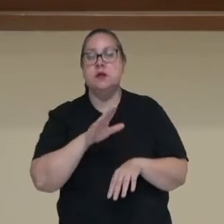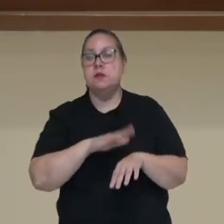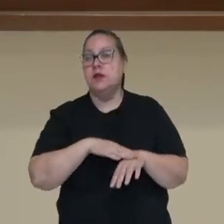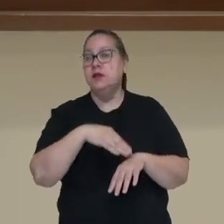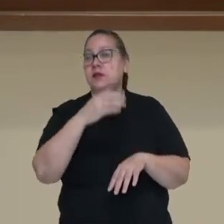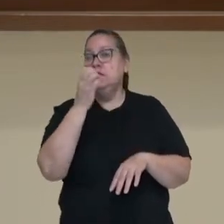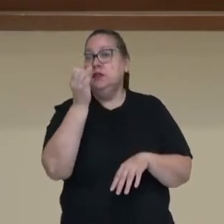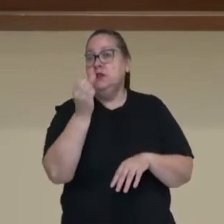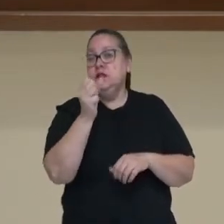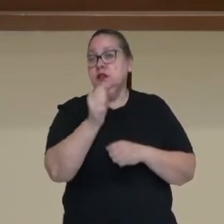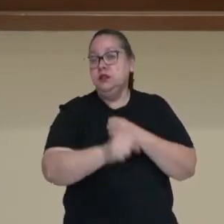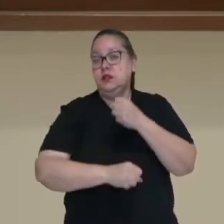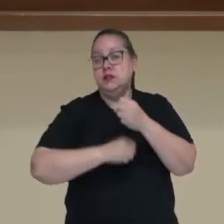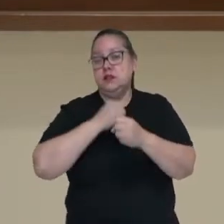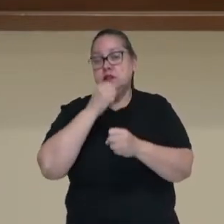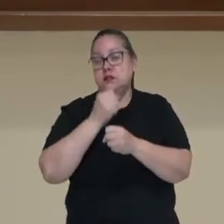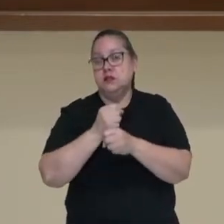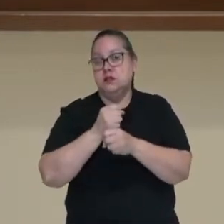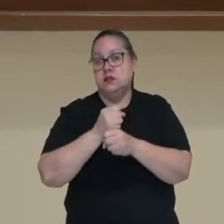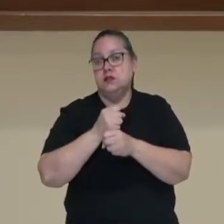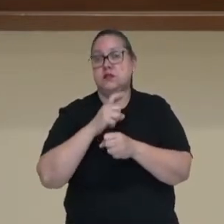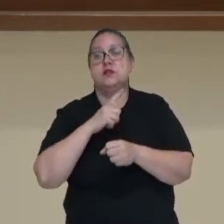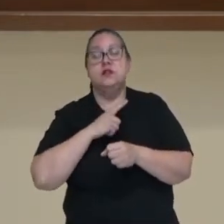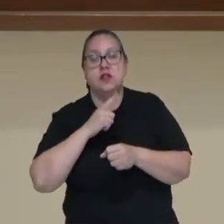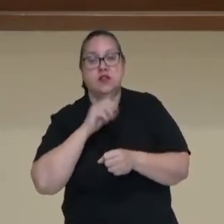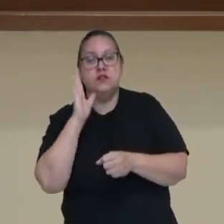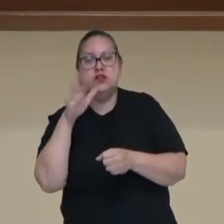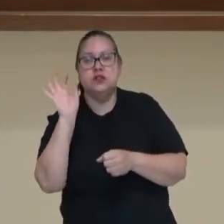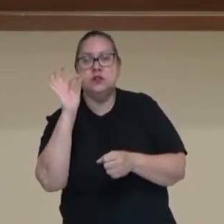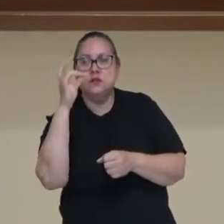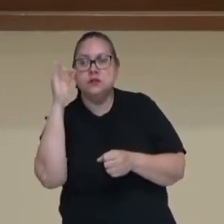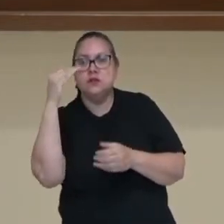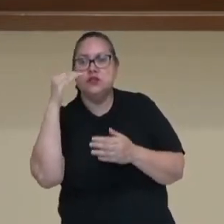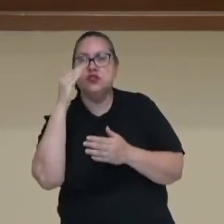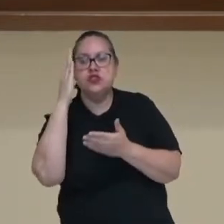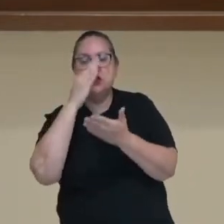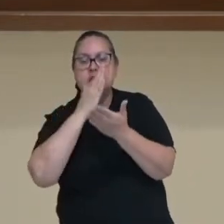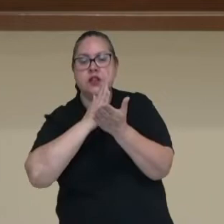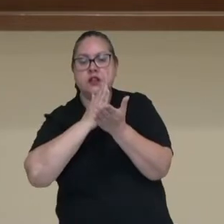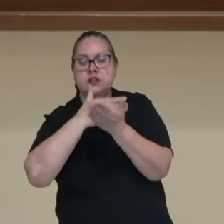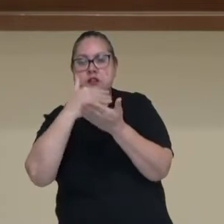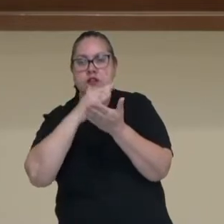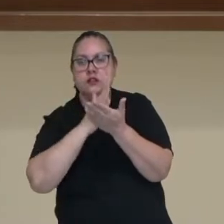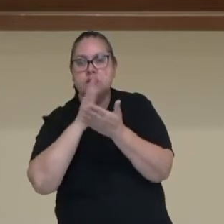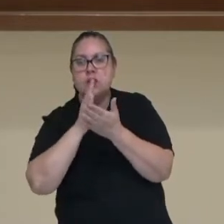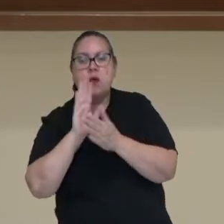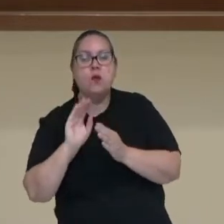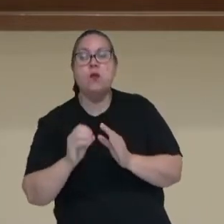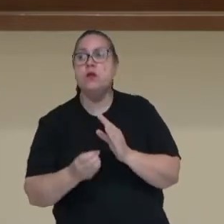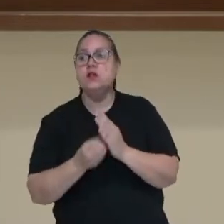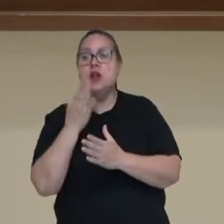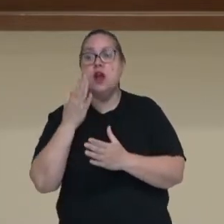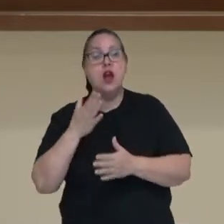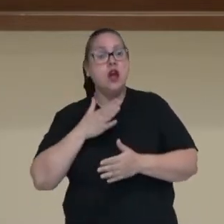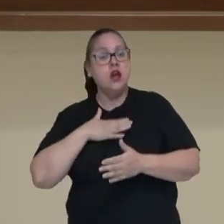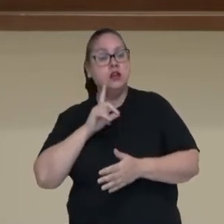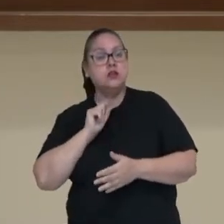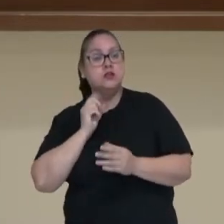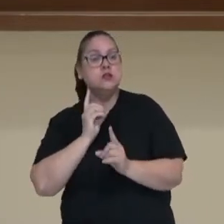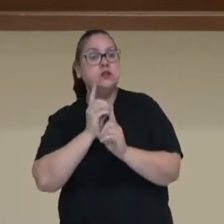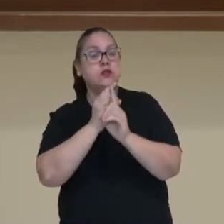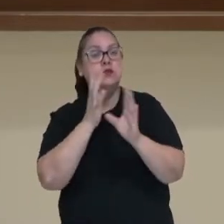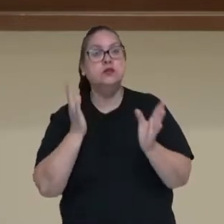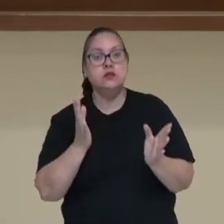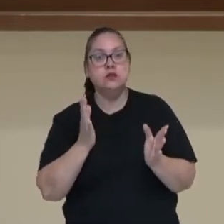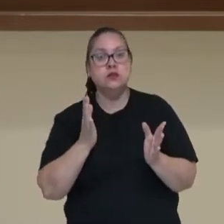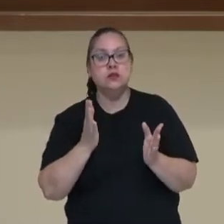já houve o Tratado de Tordesilhas. Já está dividido as terras. Como que eles descobrem um lugar que já sabem